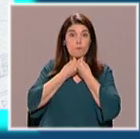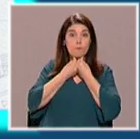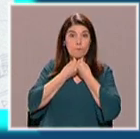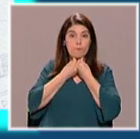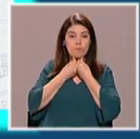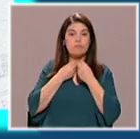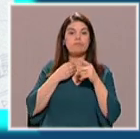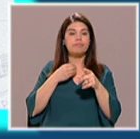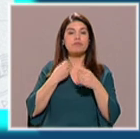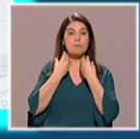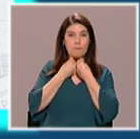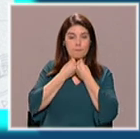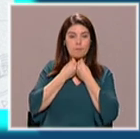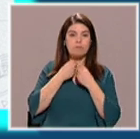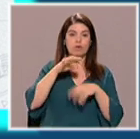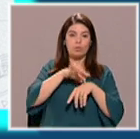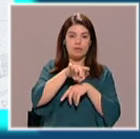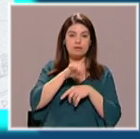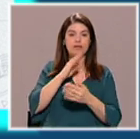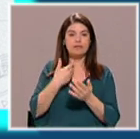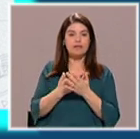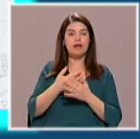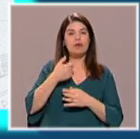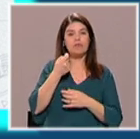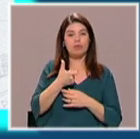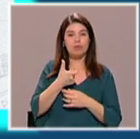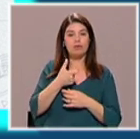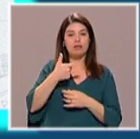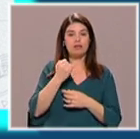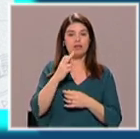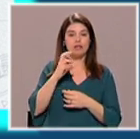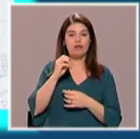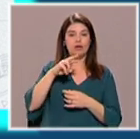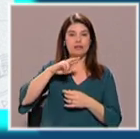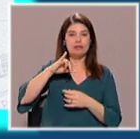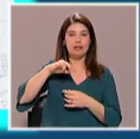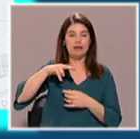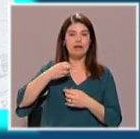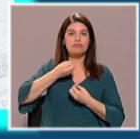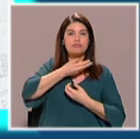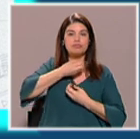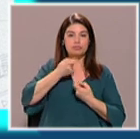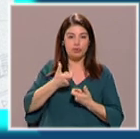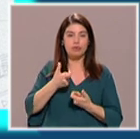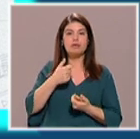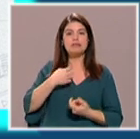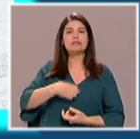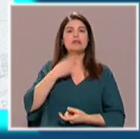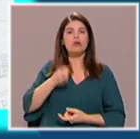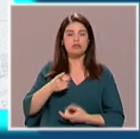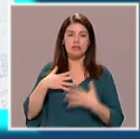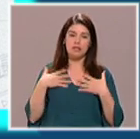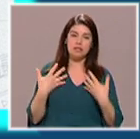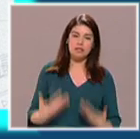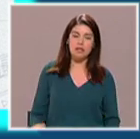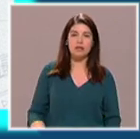consequentemente, por um abrandamento do nosso metabolismo celular. Face a isso, quais são os principais sintomas? Um cansaço,